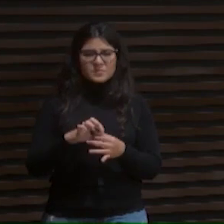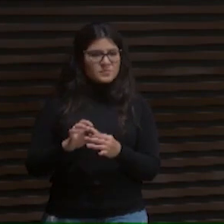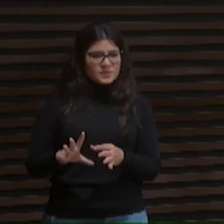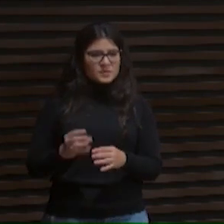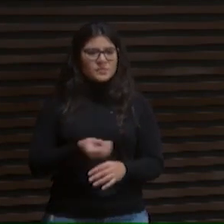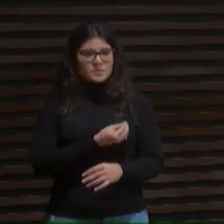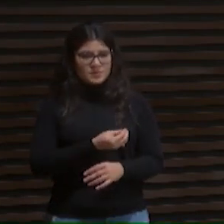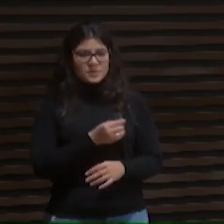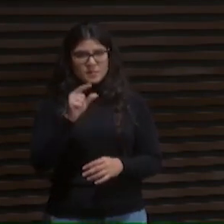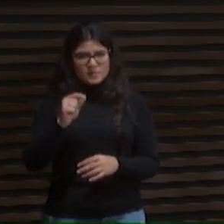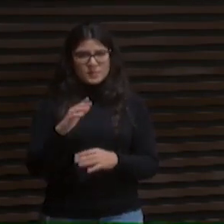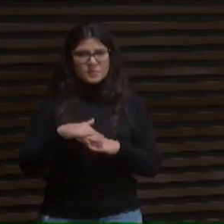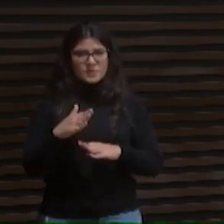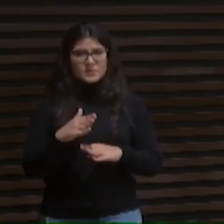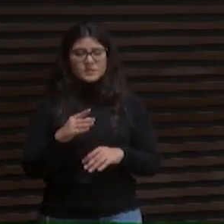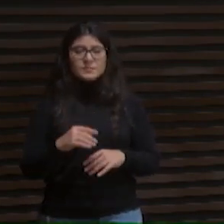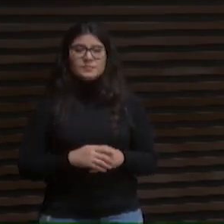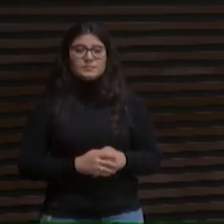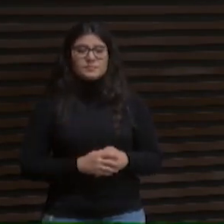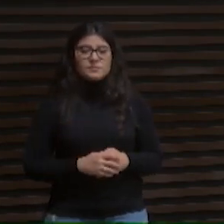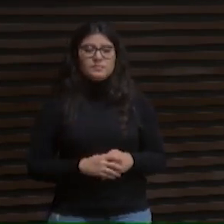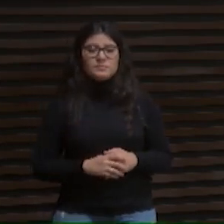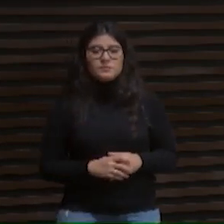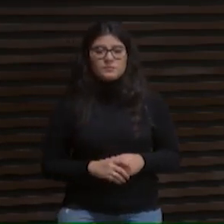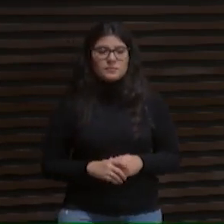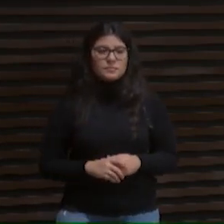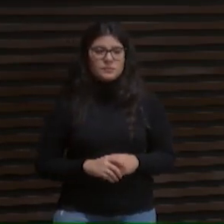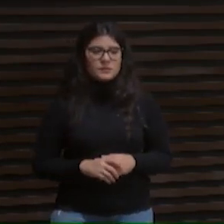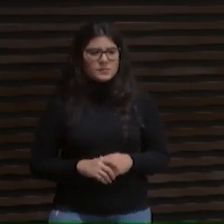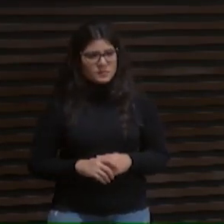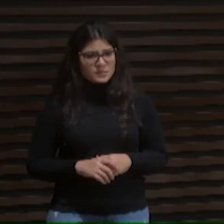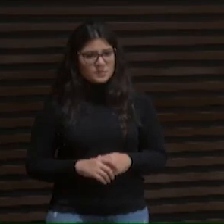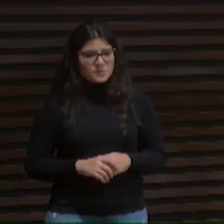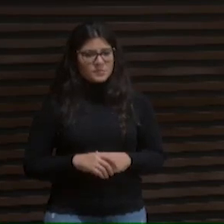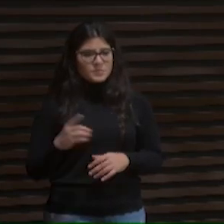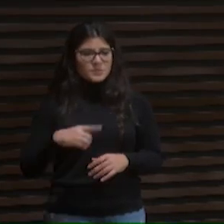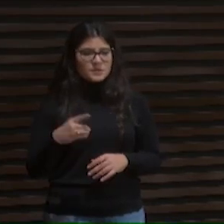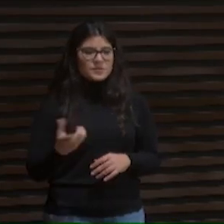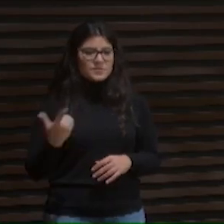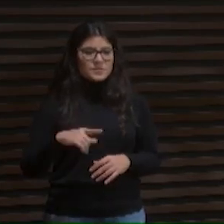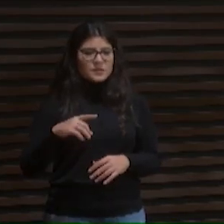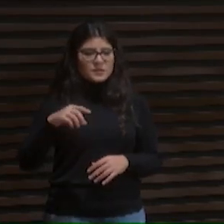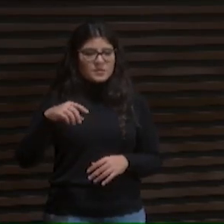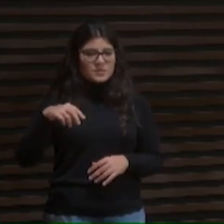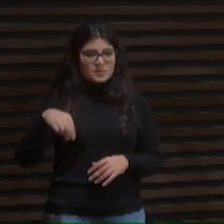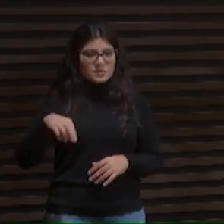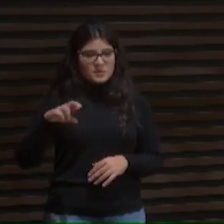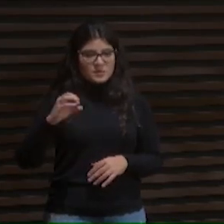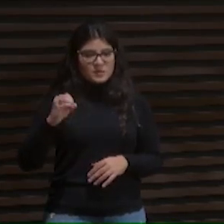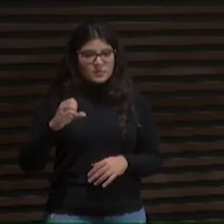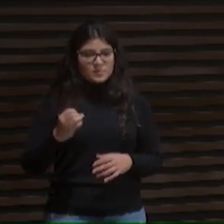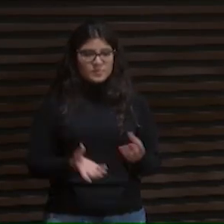um pouco mais. Mas aí vem um incendiário Nero, em 64, põe fogo em Roma, culpa os cristãos.